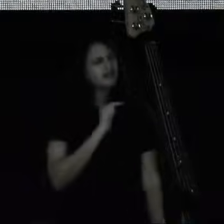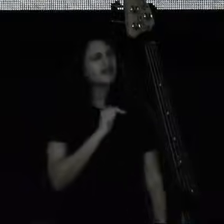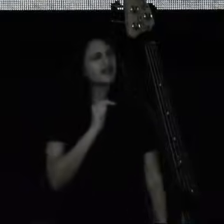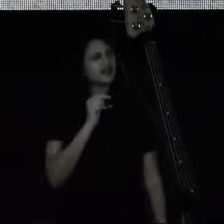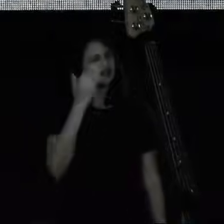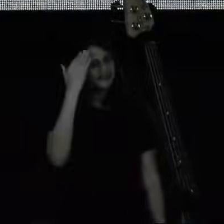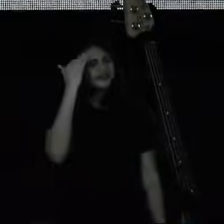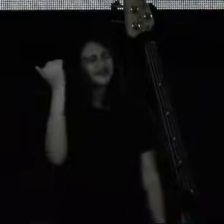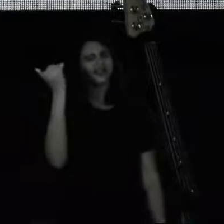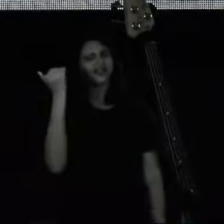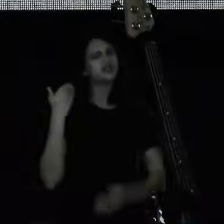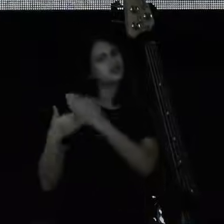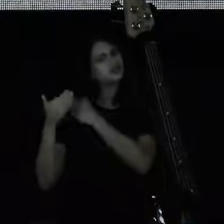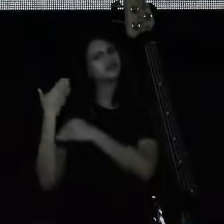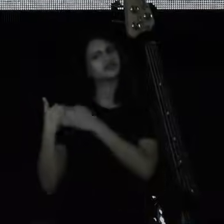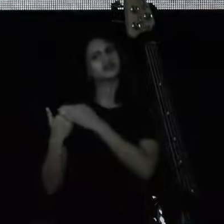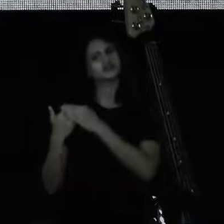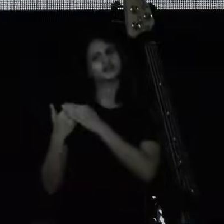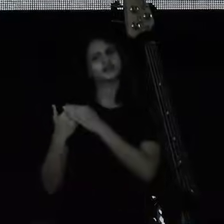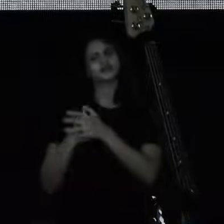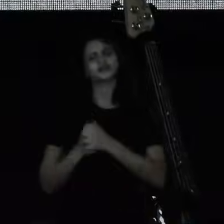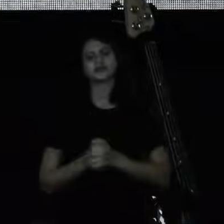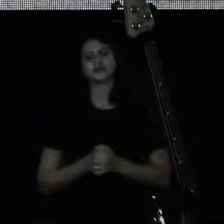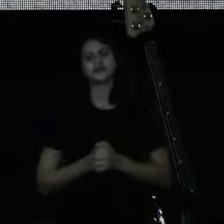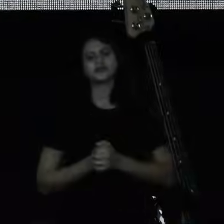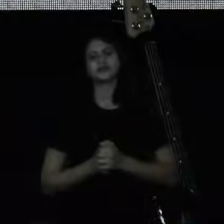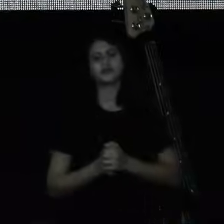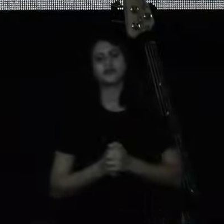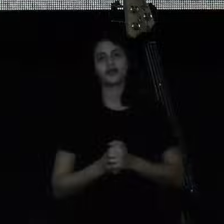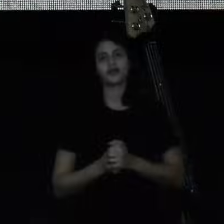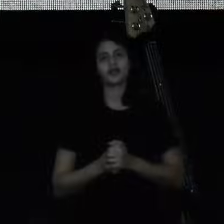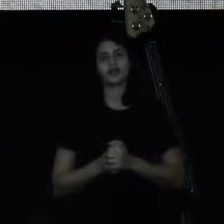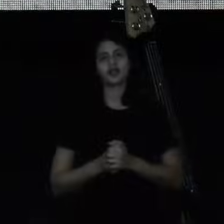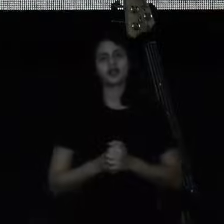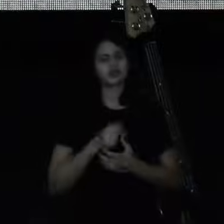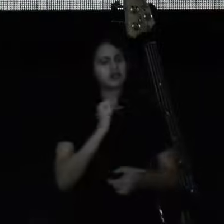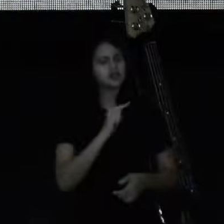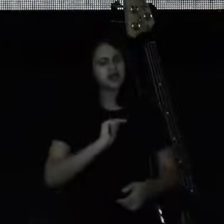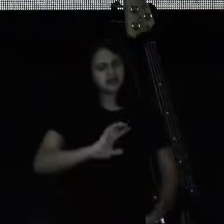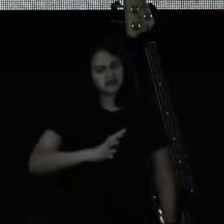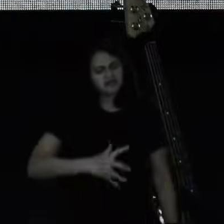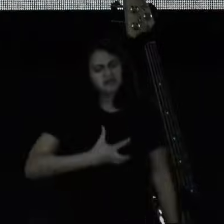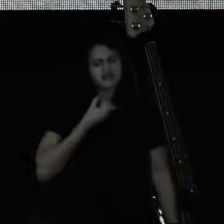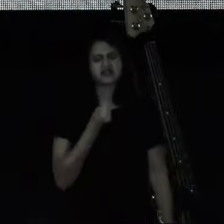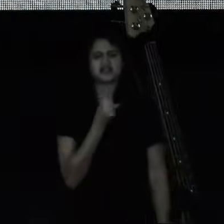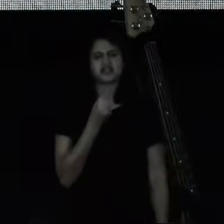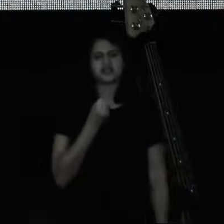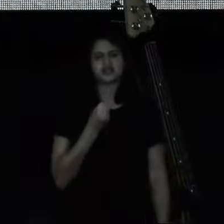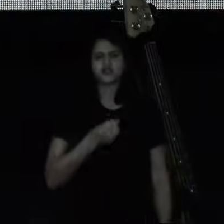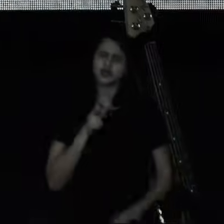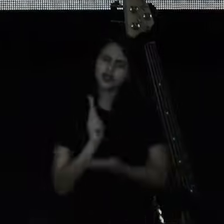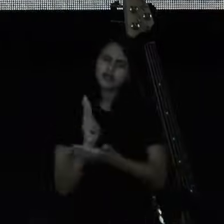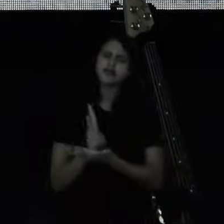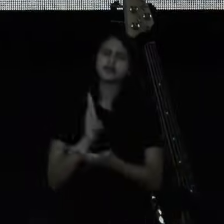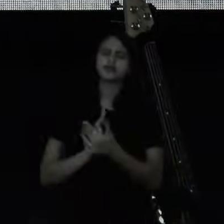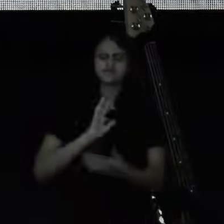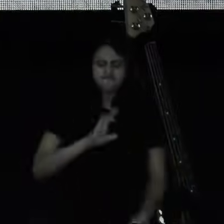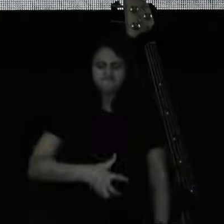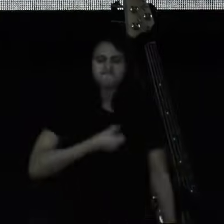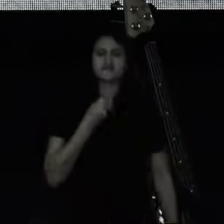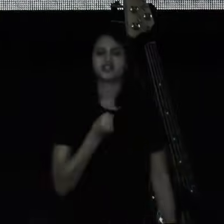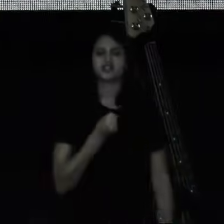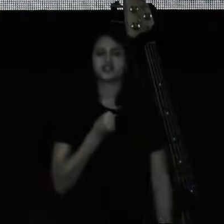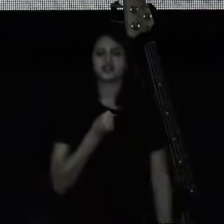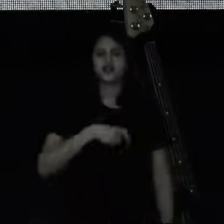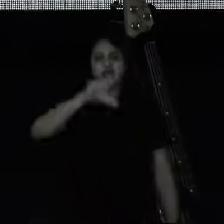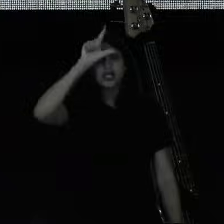lamentando. Não. Ele era um homem valente, continuou sendo um homem valente. Foi liderar pessoas que